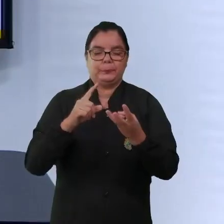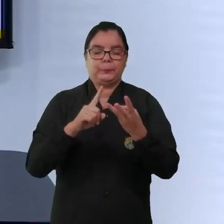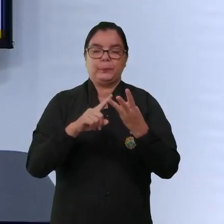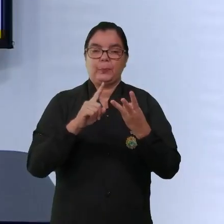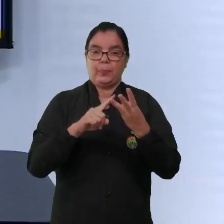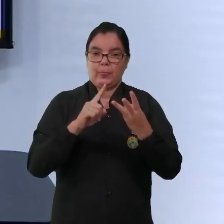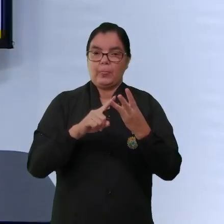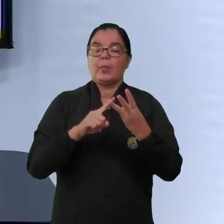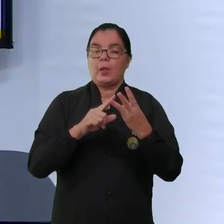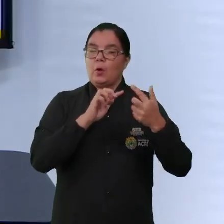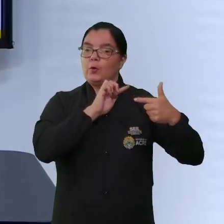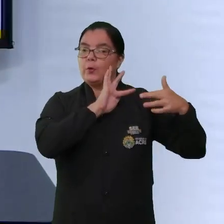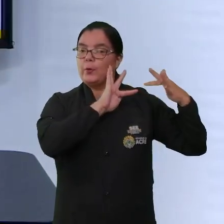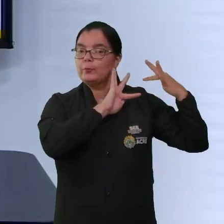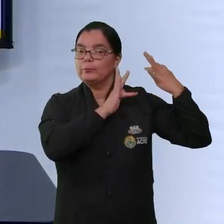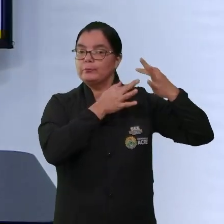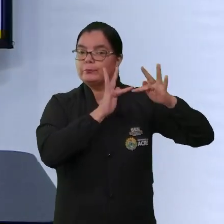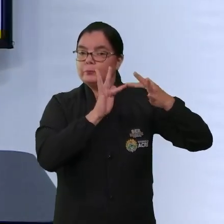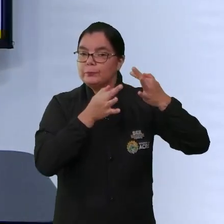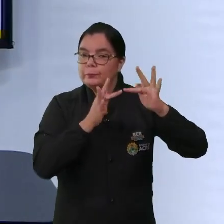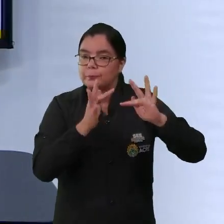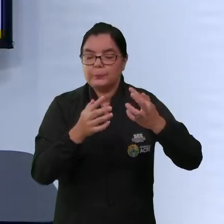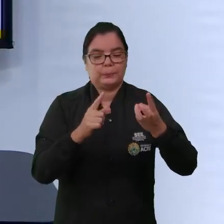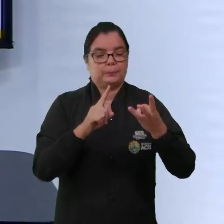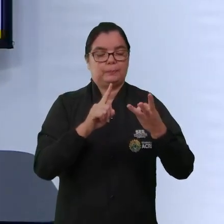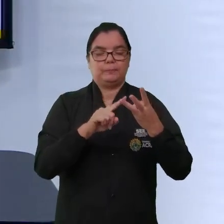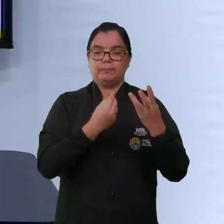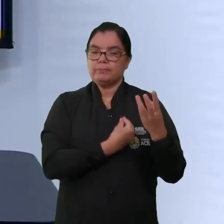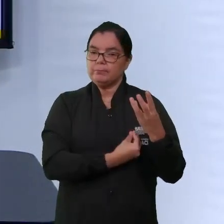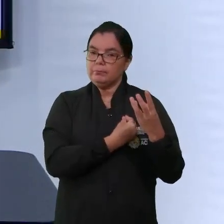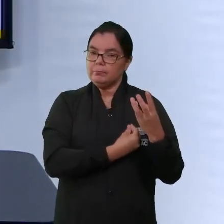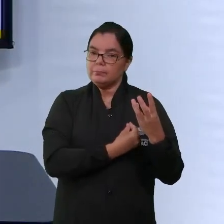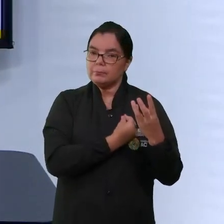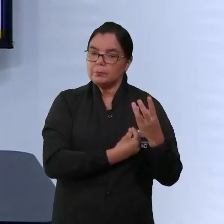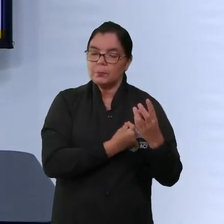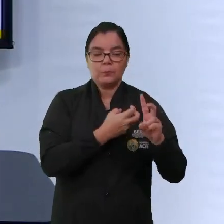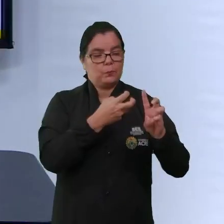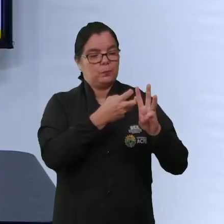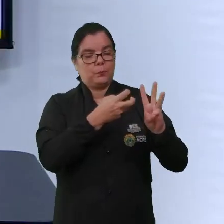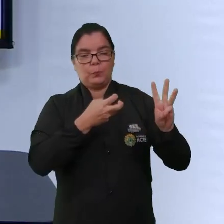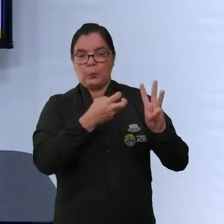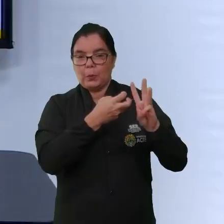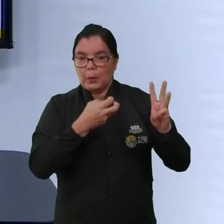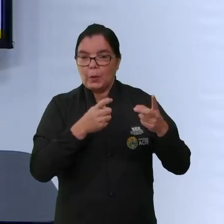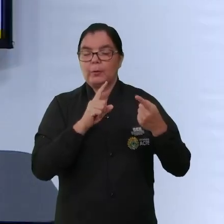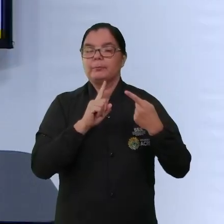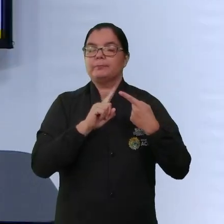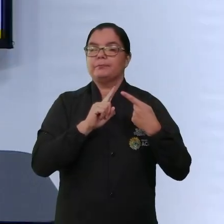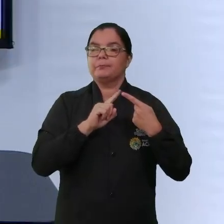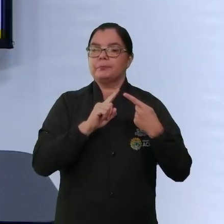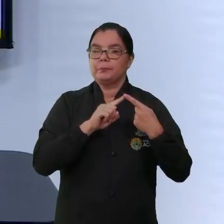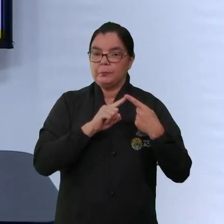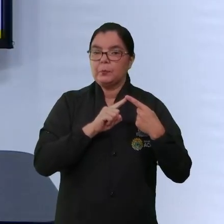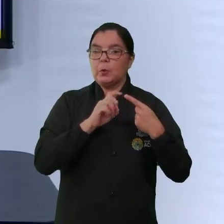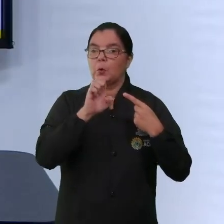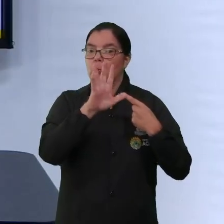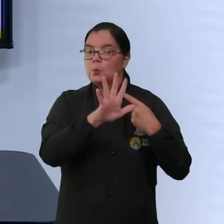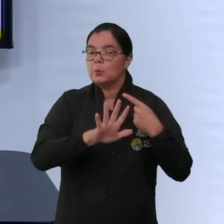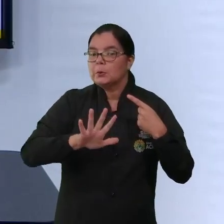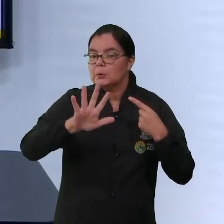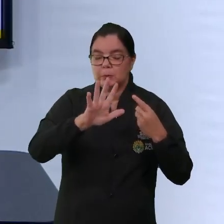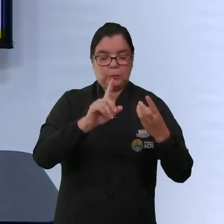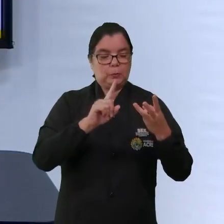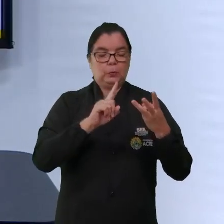elementos folclóricos, eu tenho a presença aqui do índio, eu tenho a presença aqui do europeu, eu tenho